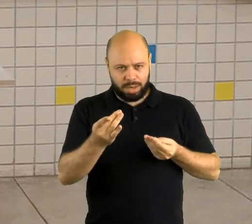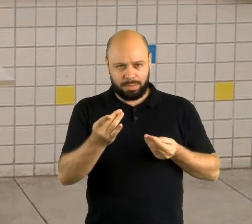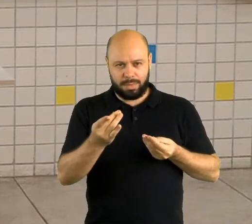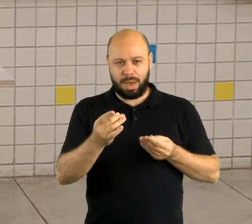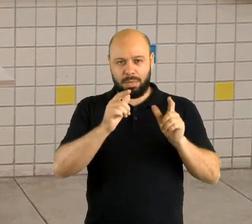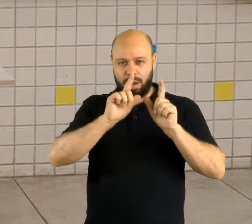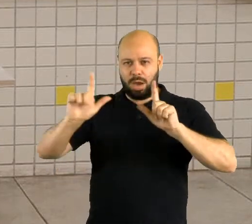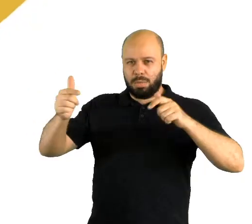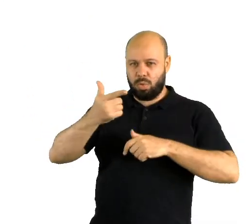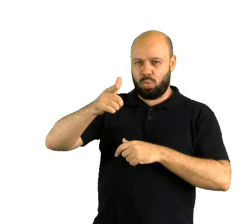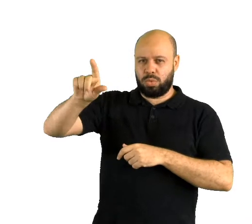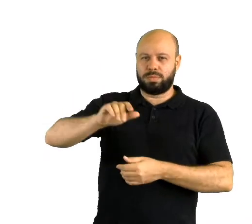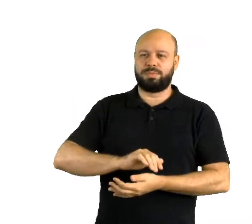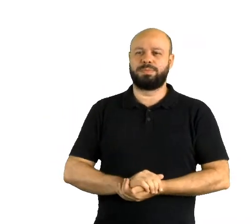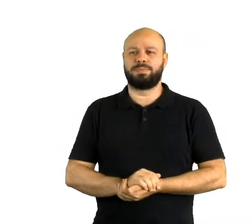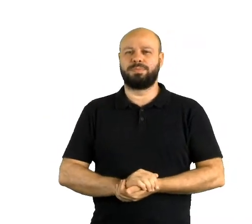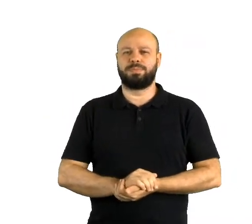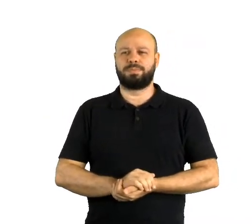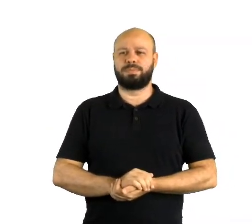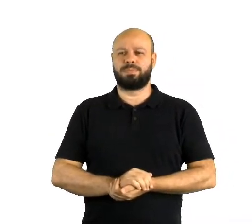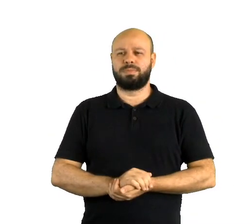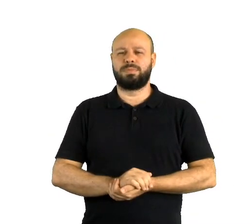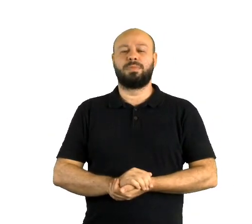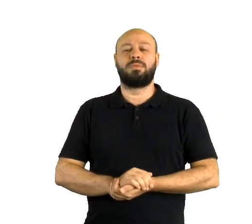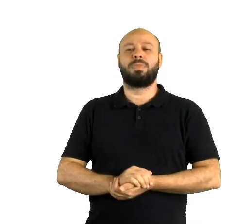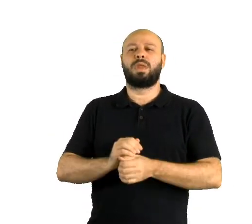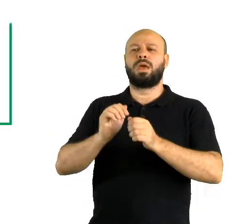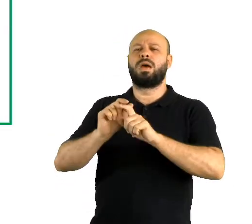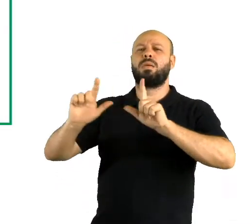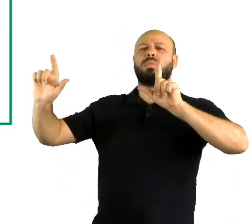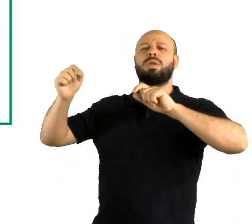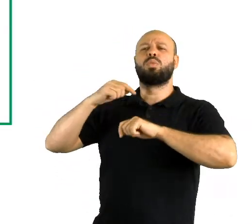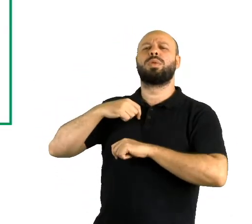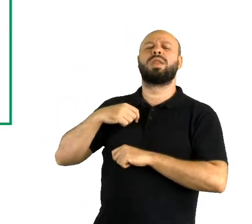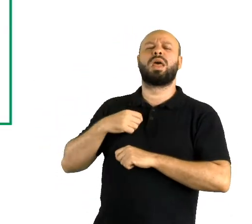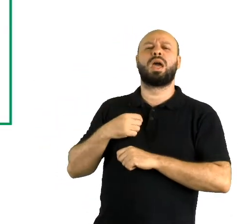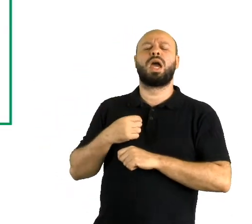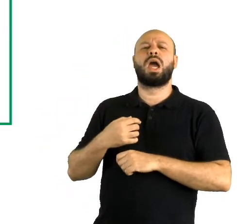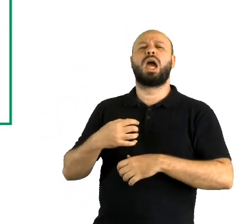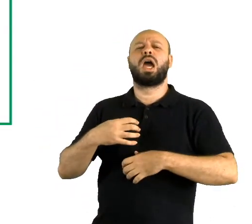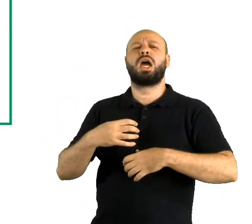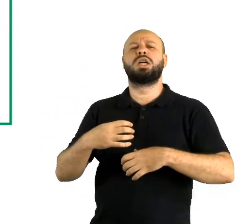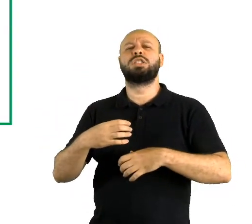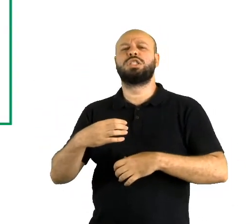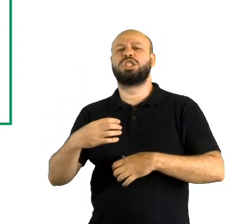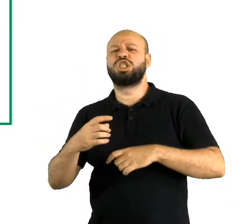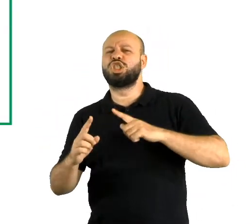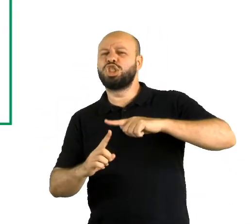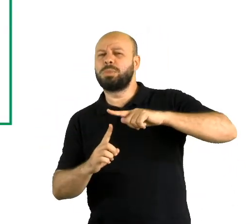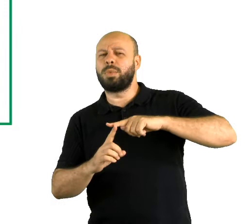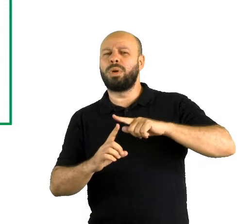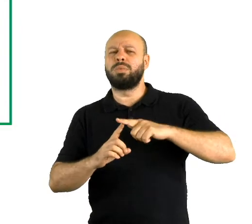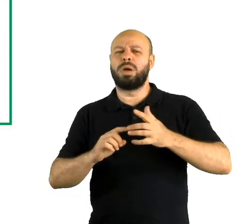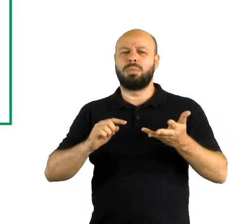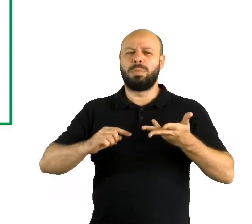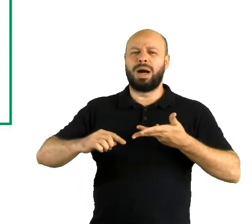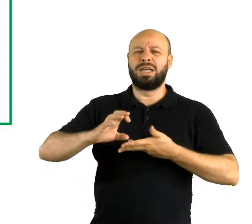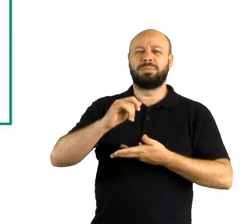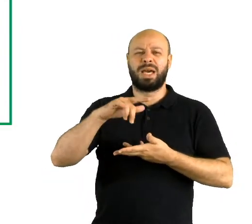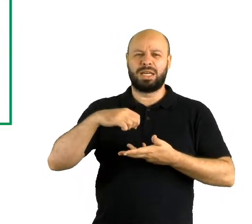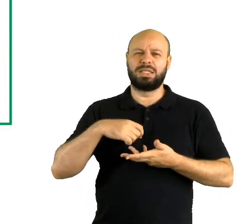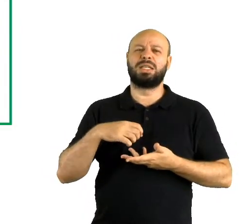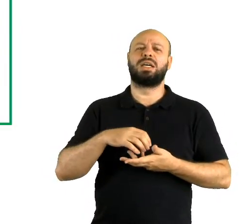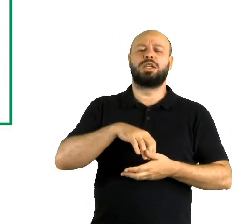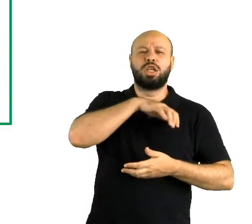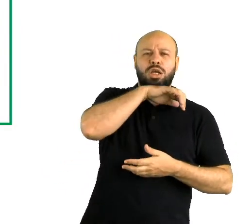próximo slide. Nesse slide aí, fala dos tipos de espécies, tanto de animais como das plantas. Existem